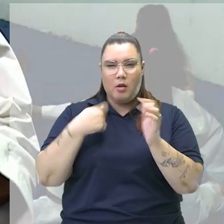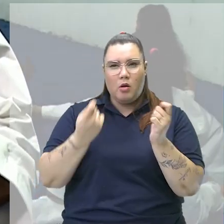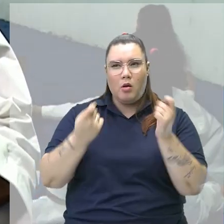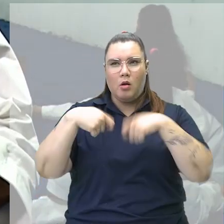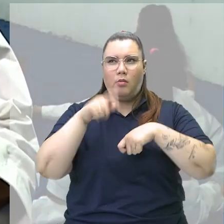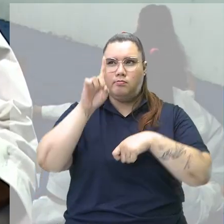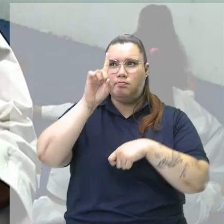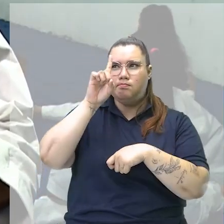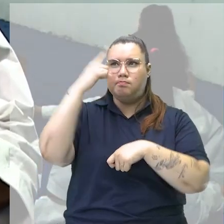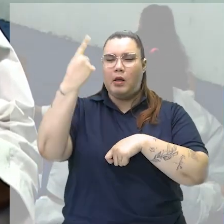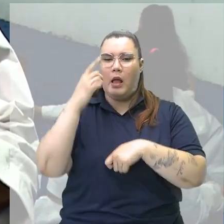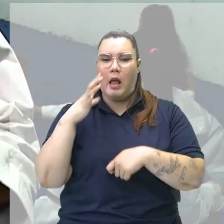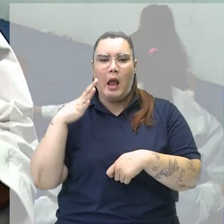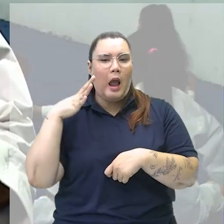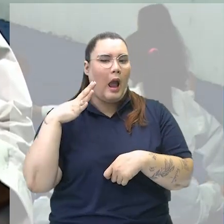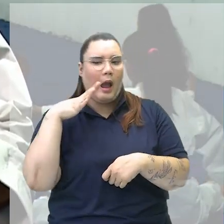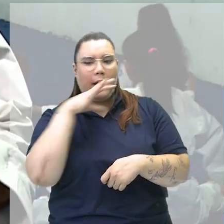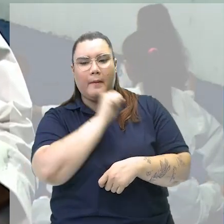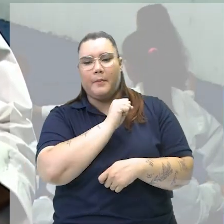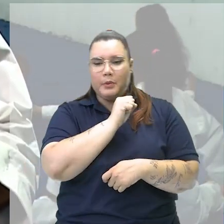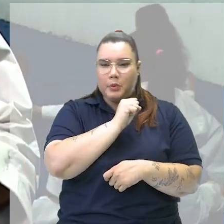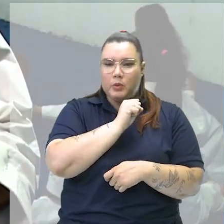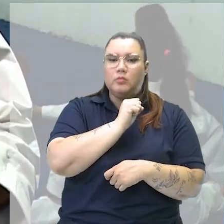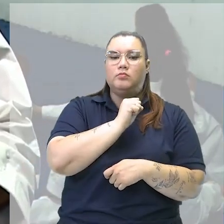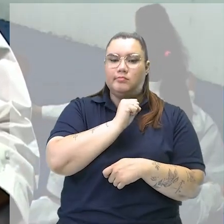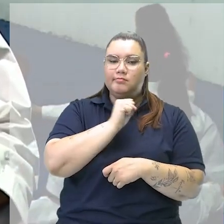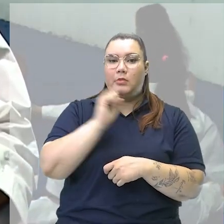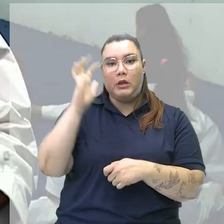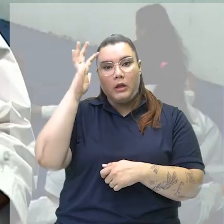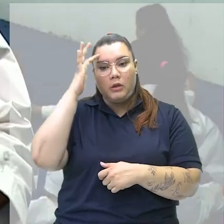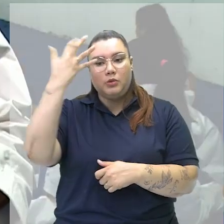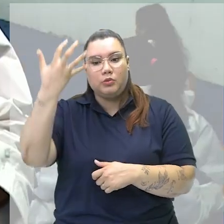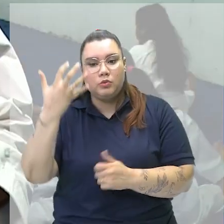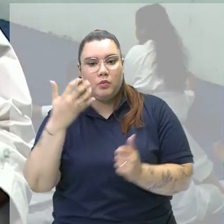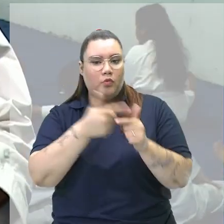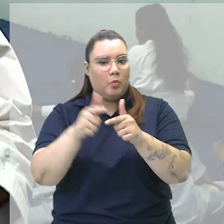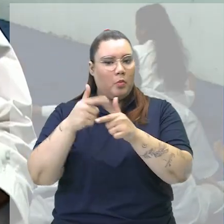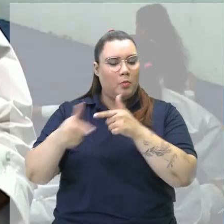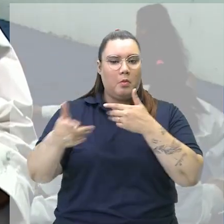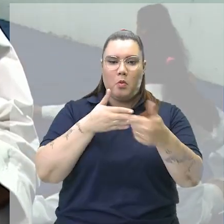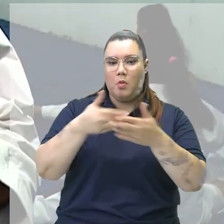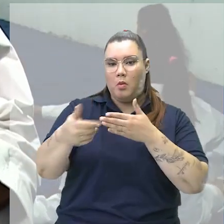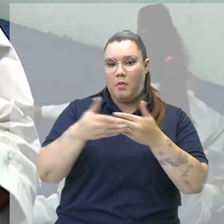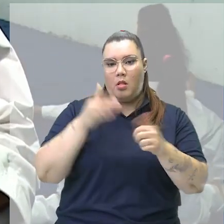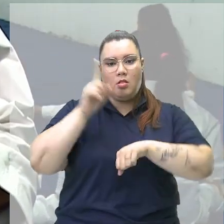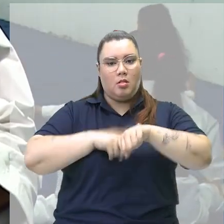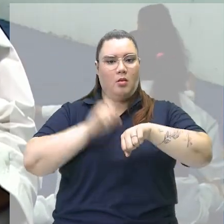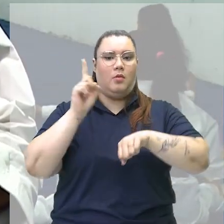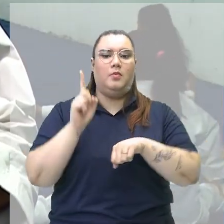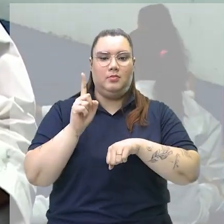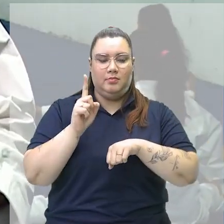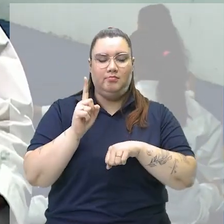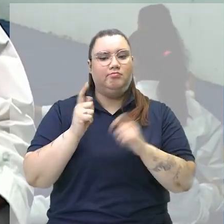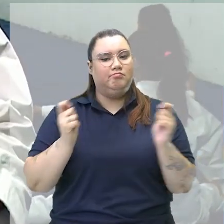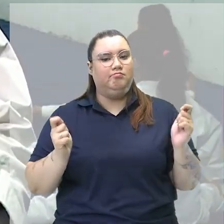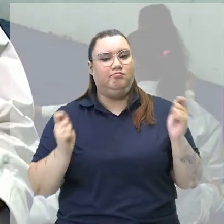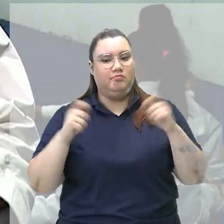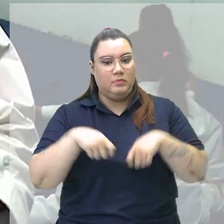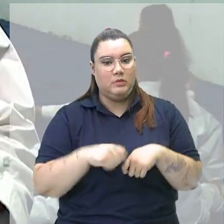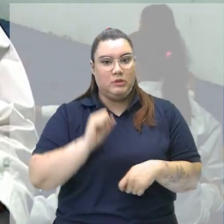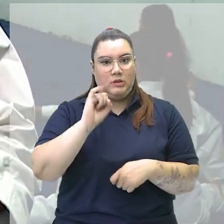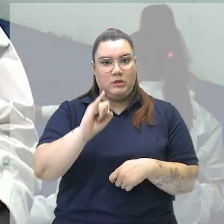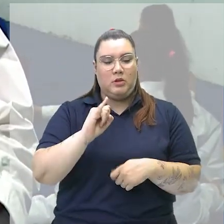criar situações ou lidar com situações adversas ali e muitas vezes até pressões